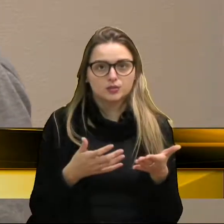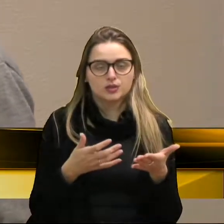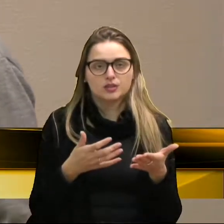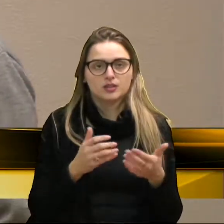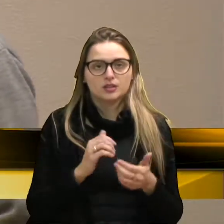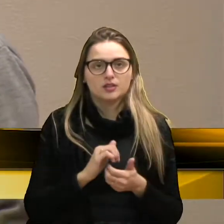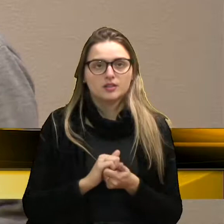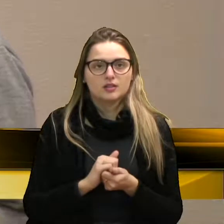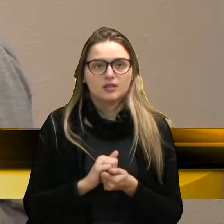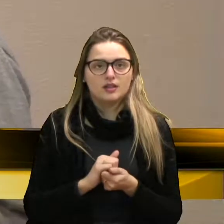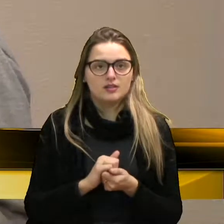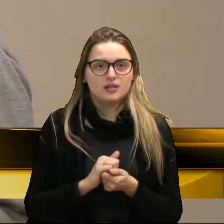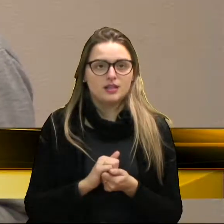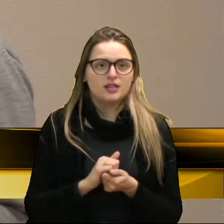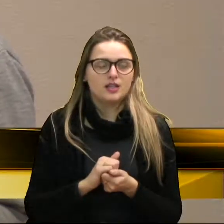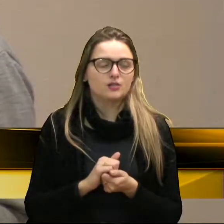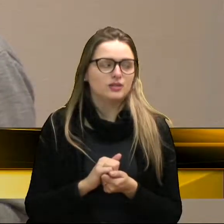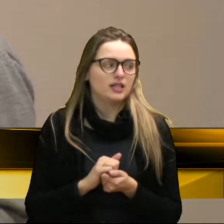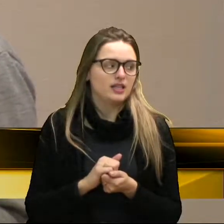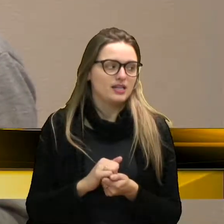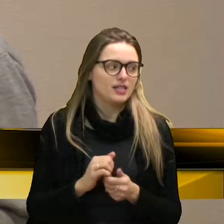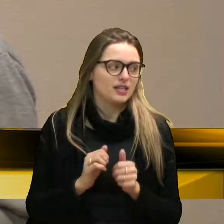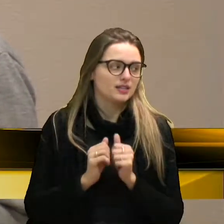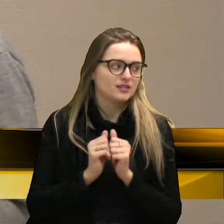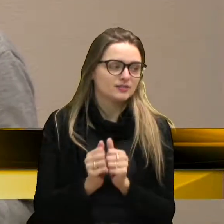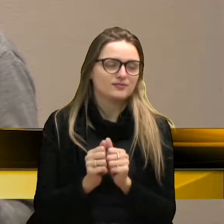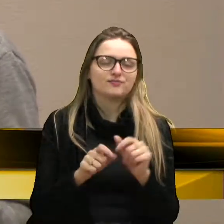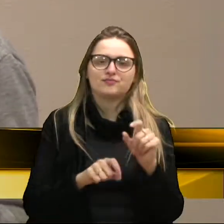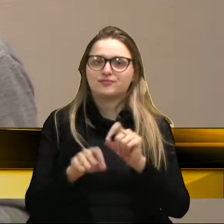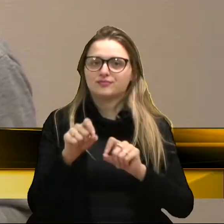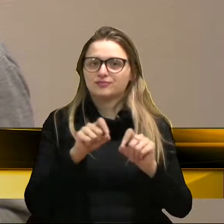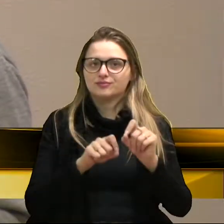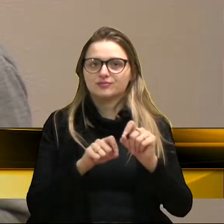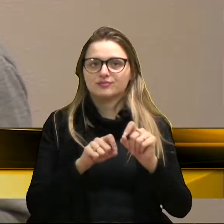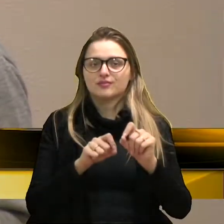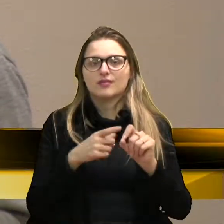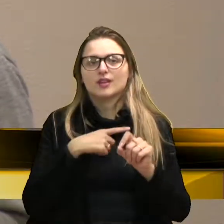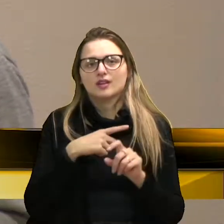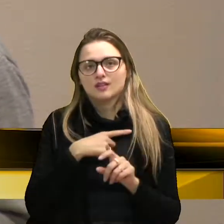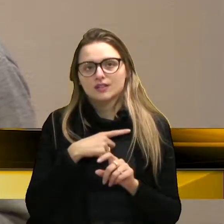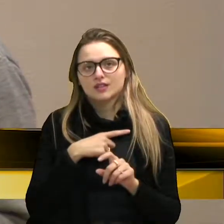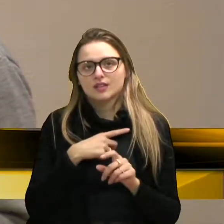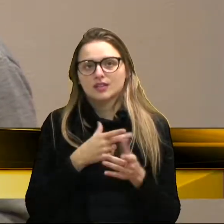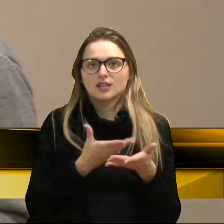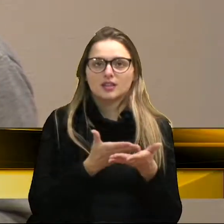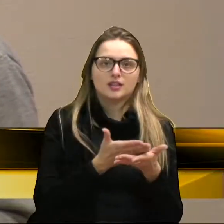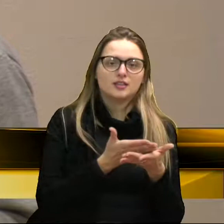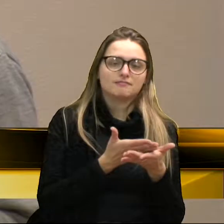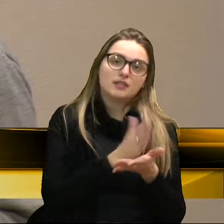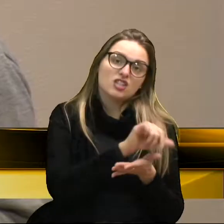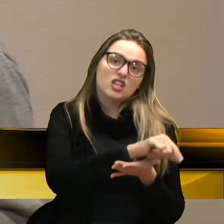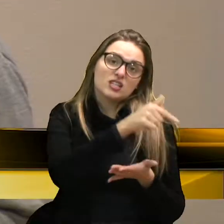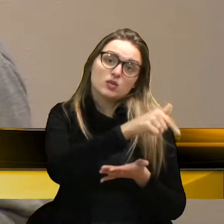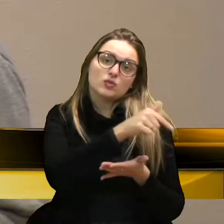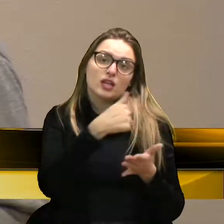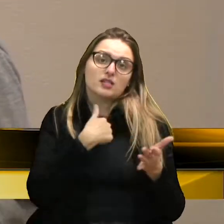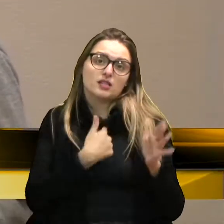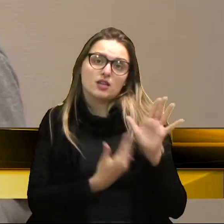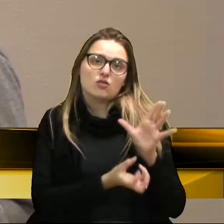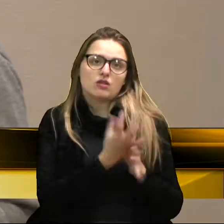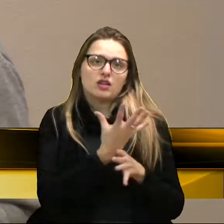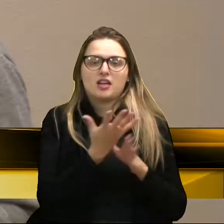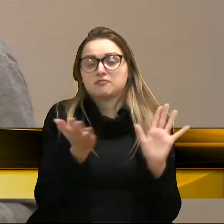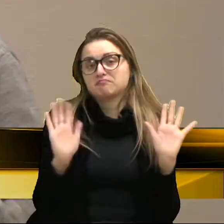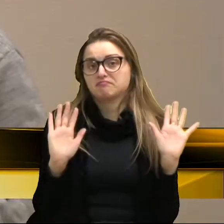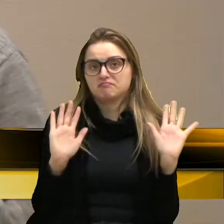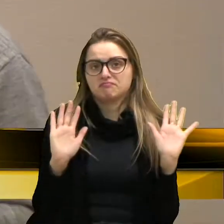e, sendo aprovado o projeto do Executivo, certamente vai inviabilizar esse aqui e, não